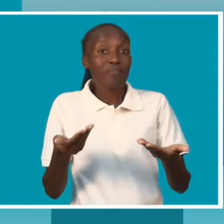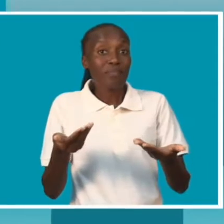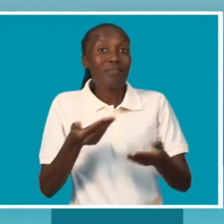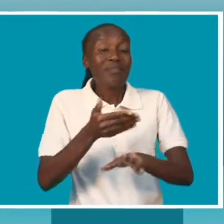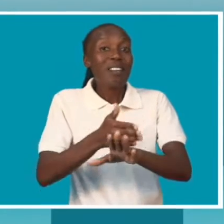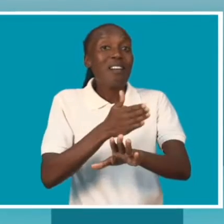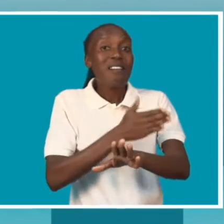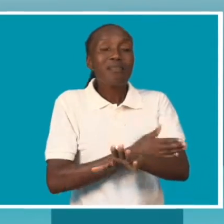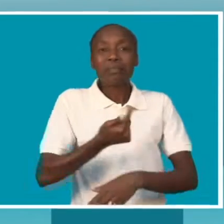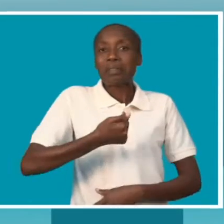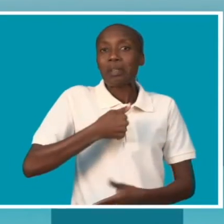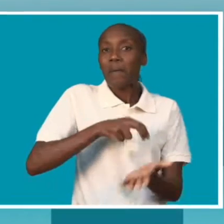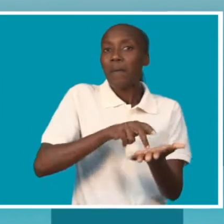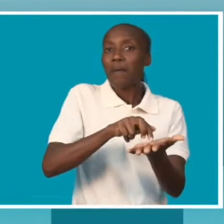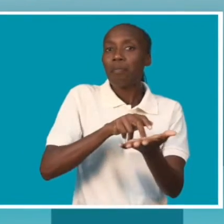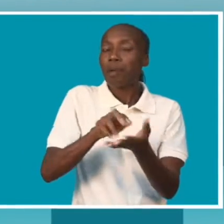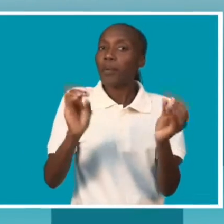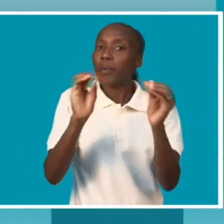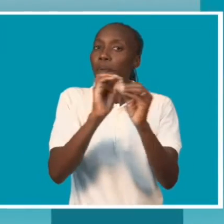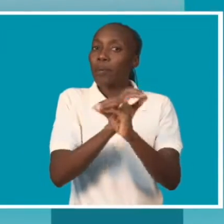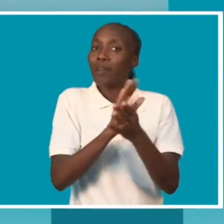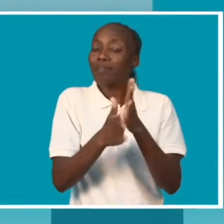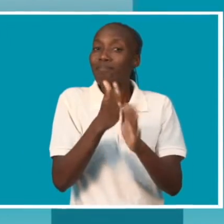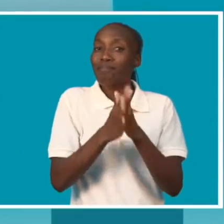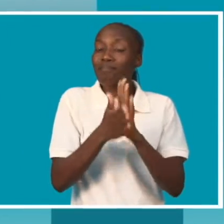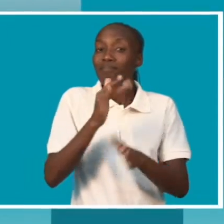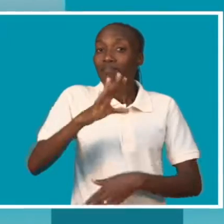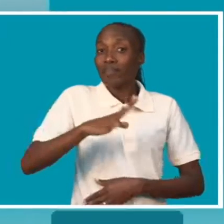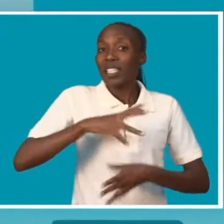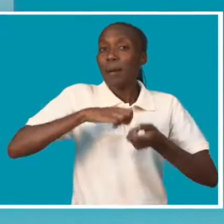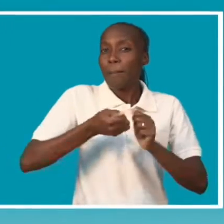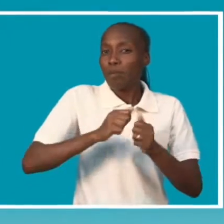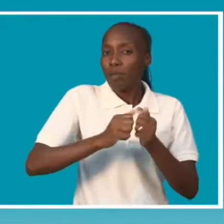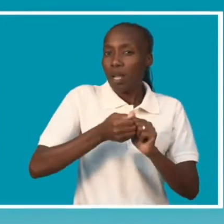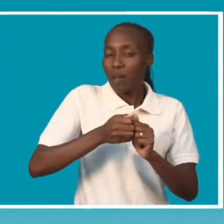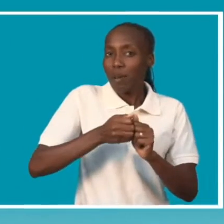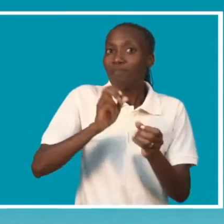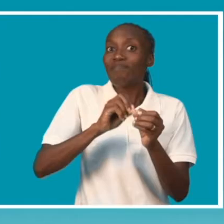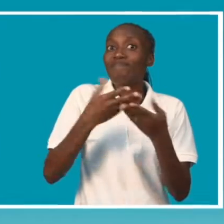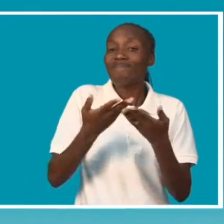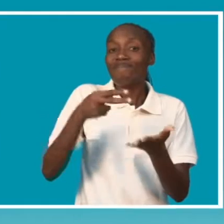não conseguia andar, tinha problemas aqui.